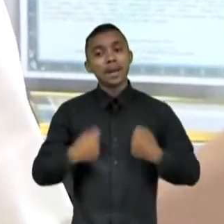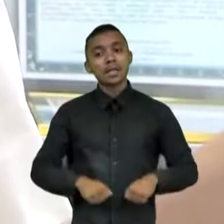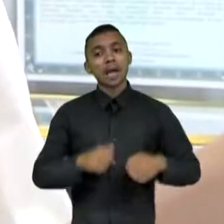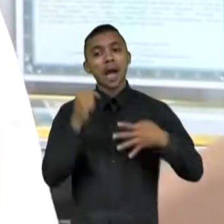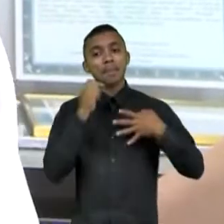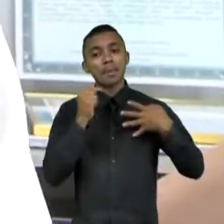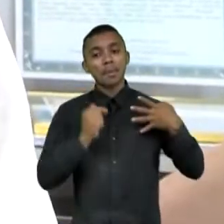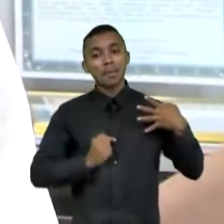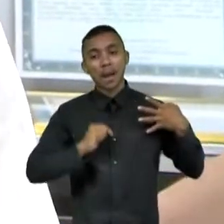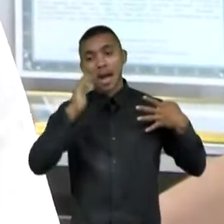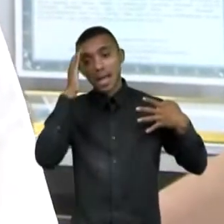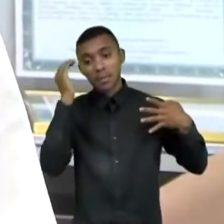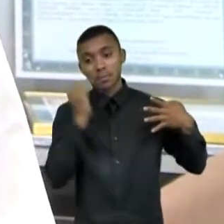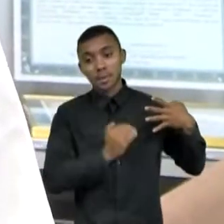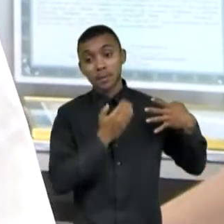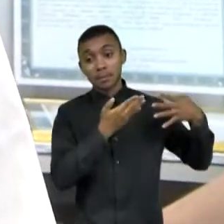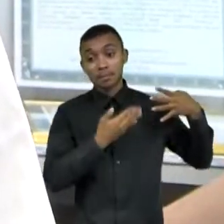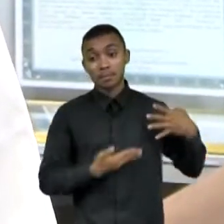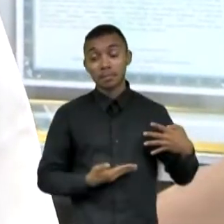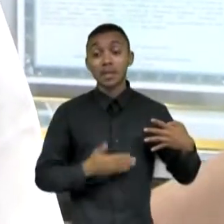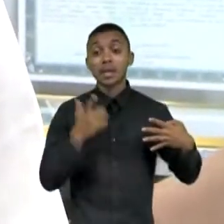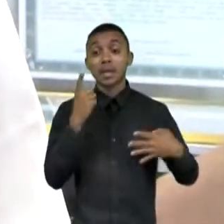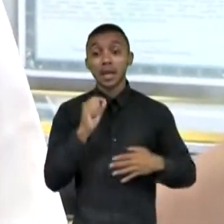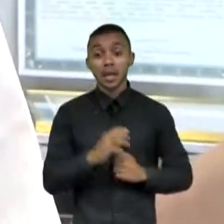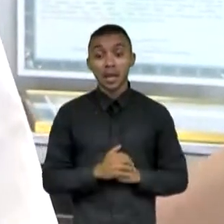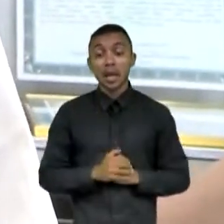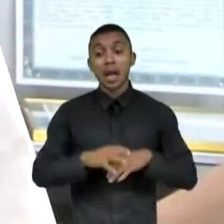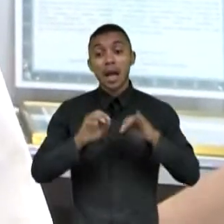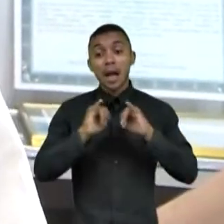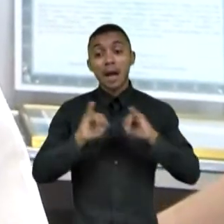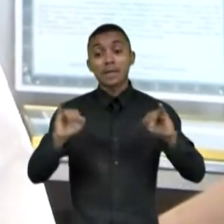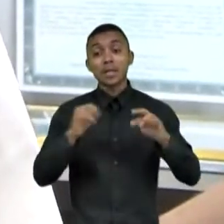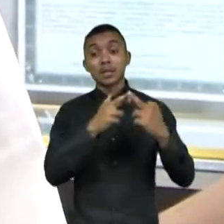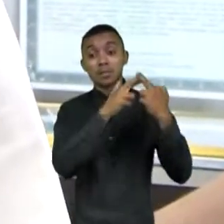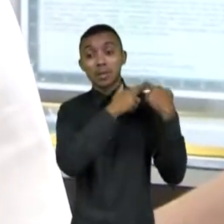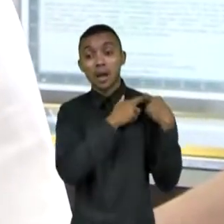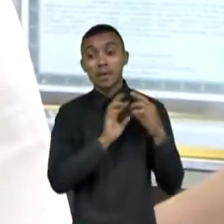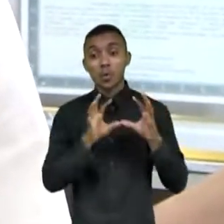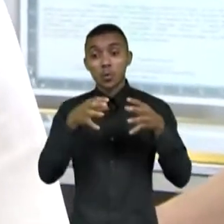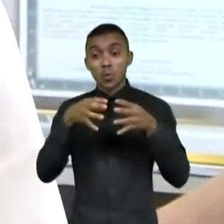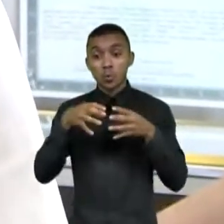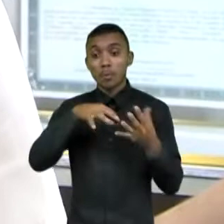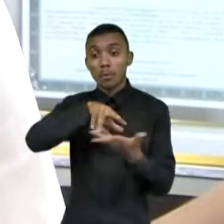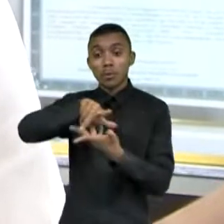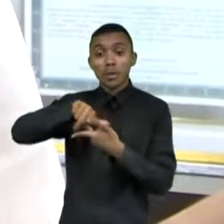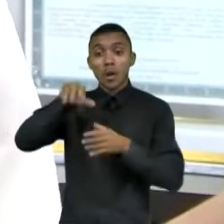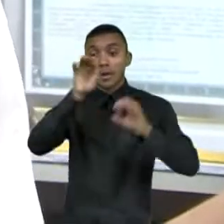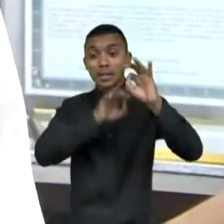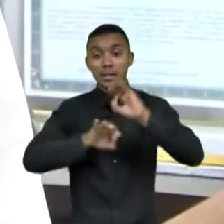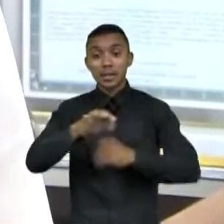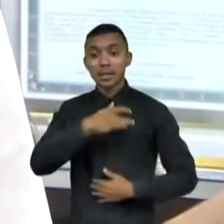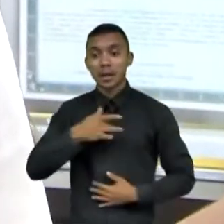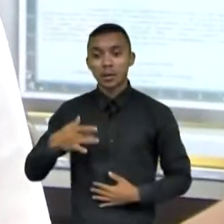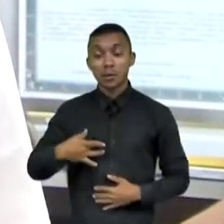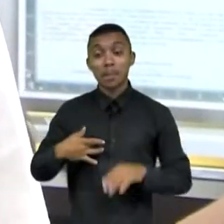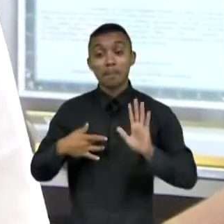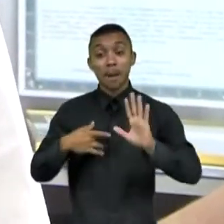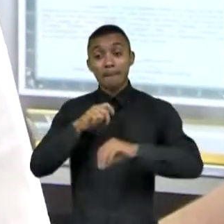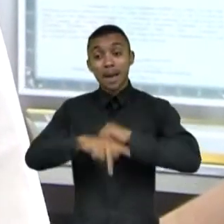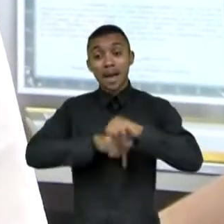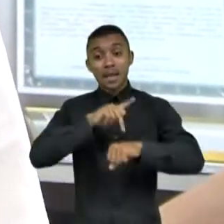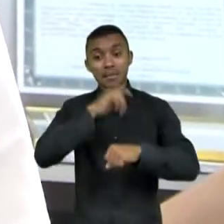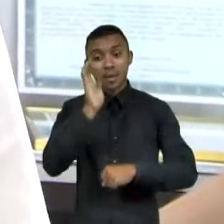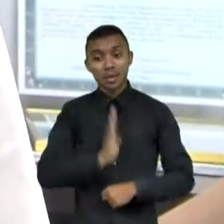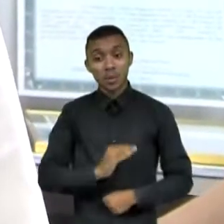E esses parâmetros são ditados pela Organização Mundial da Saúde. O governo brasileiro toma essa iniciativa. Eu espero